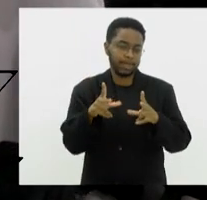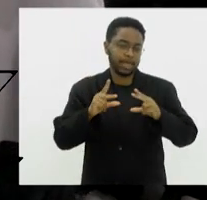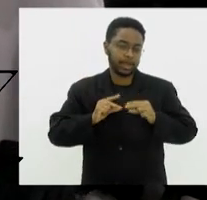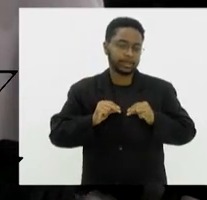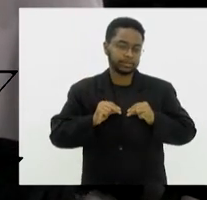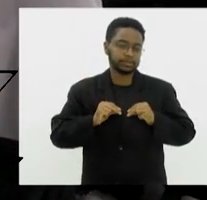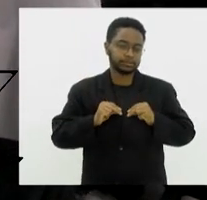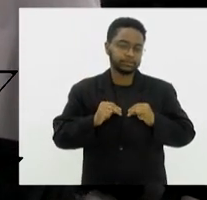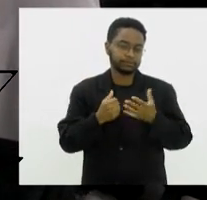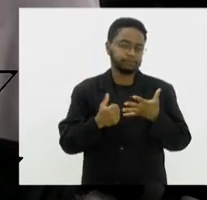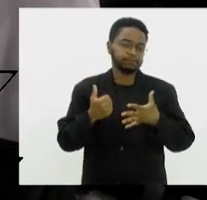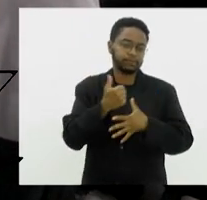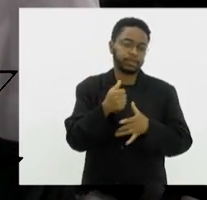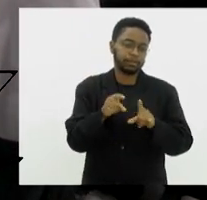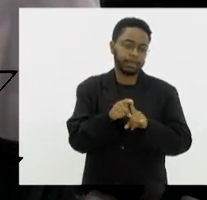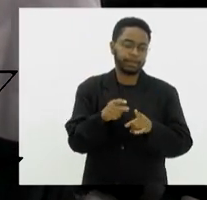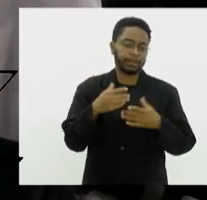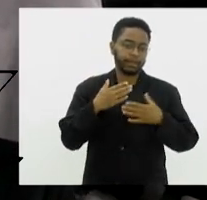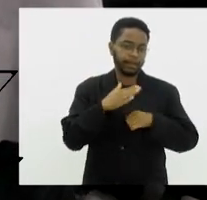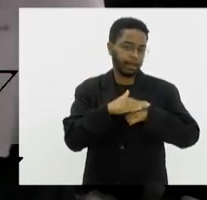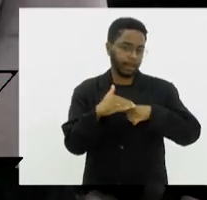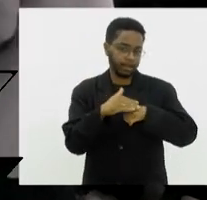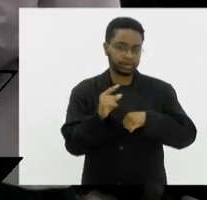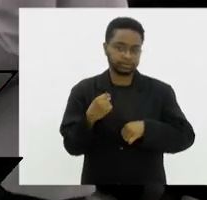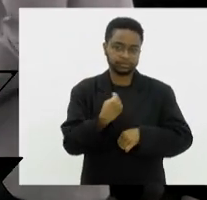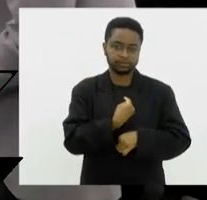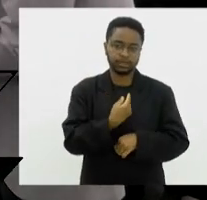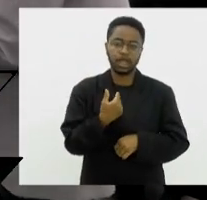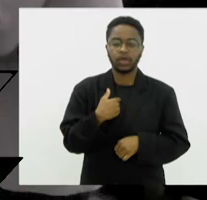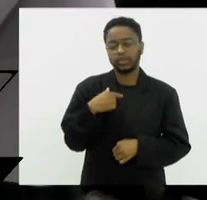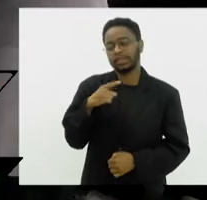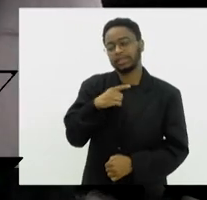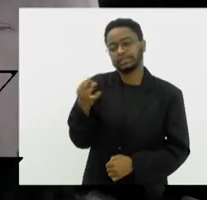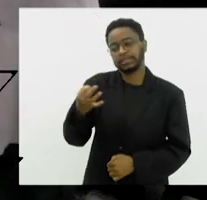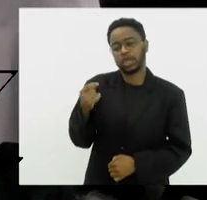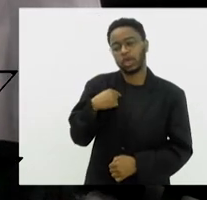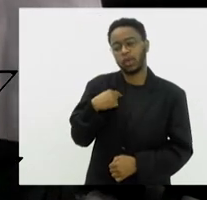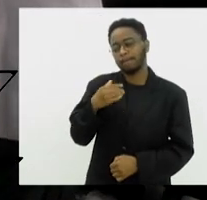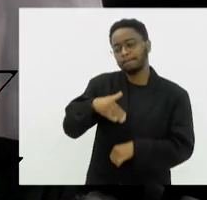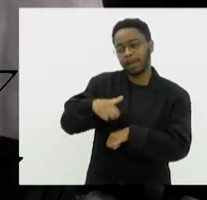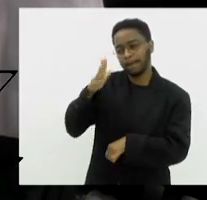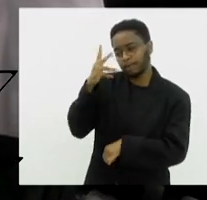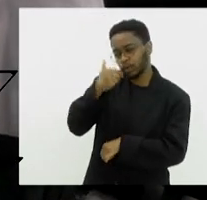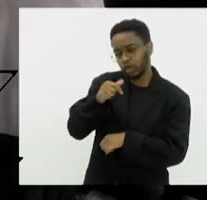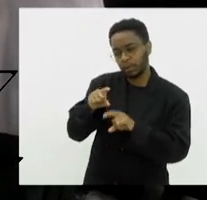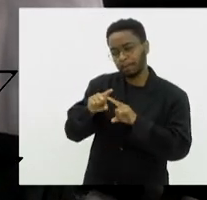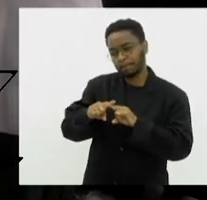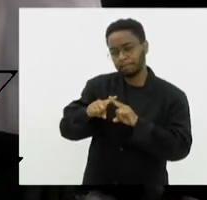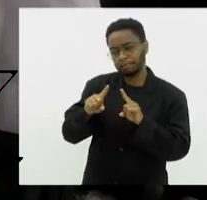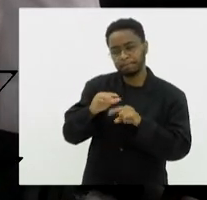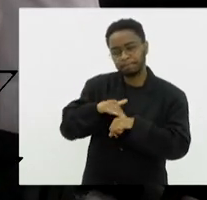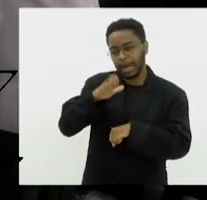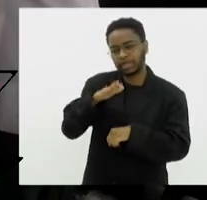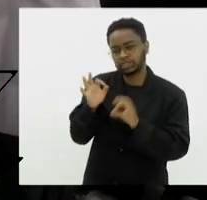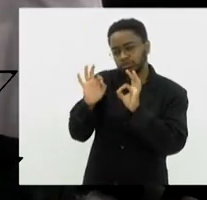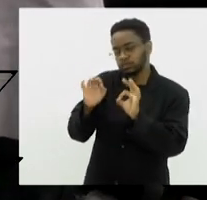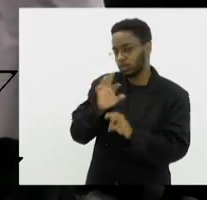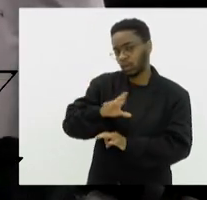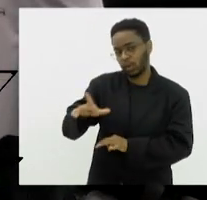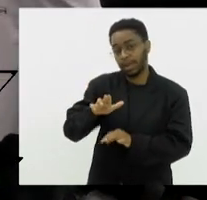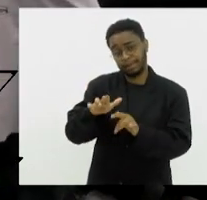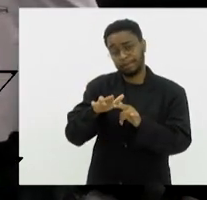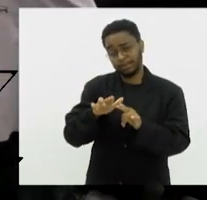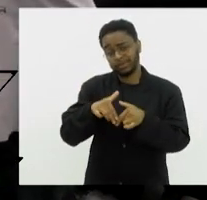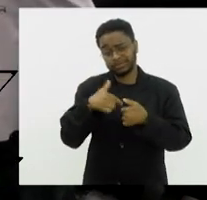de todos nós. Garanto ao senhor que eu não sou nem mais bonito, nem mais elegante. Então tem que ser pela força